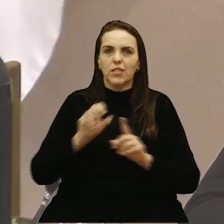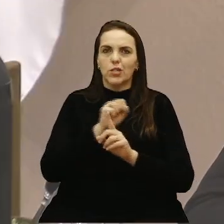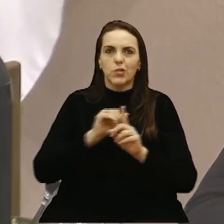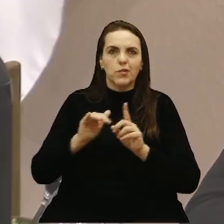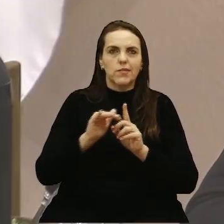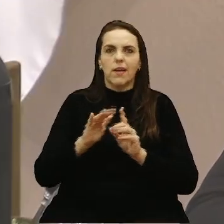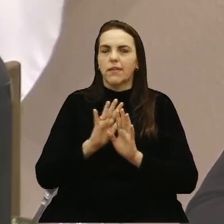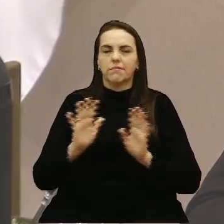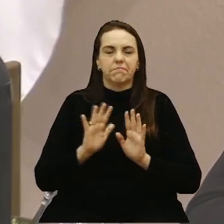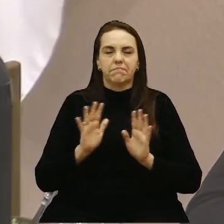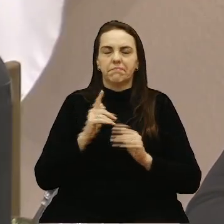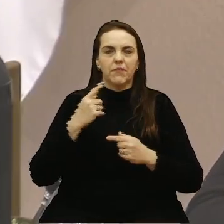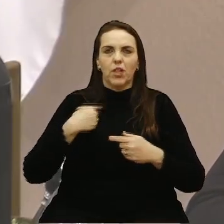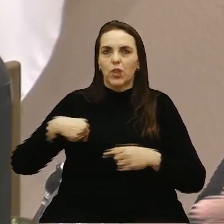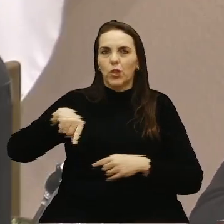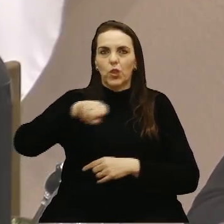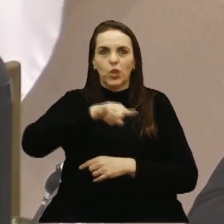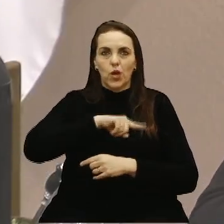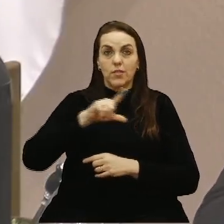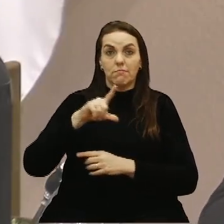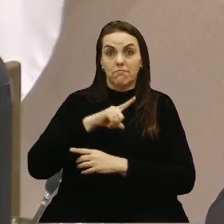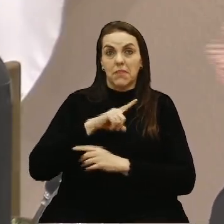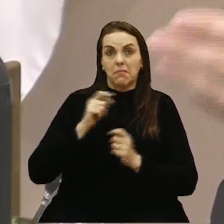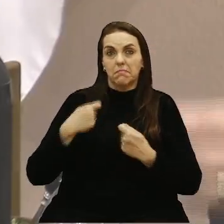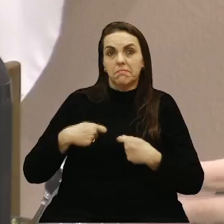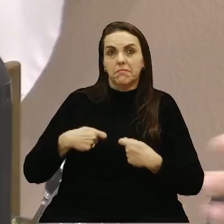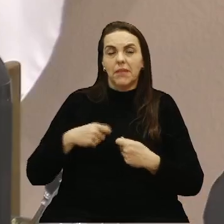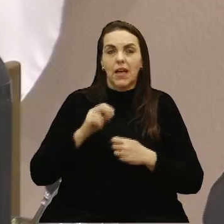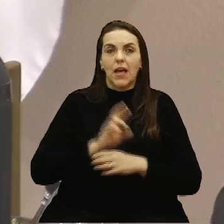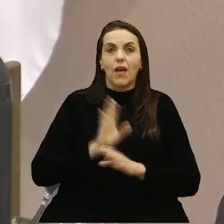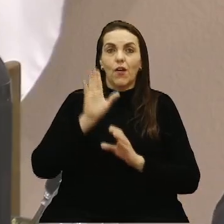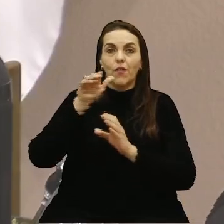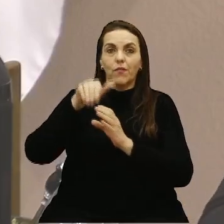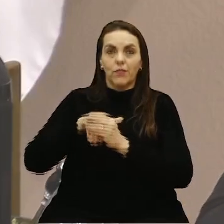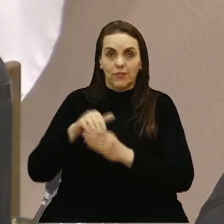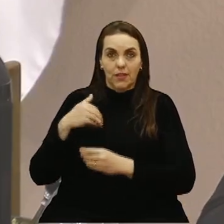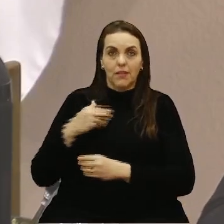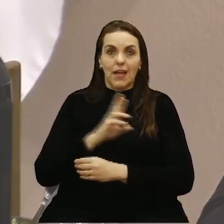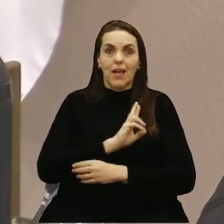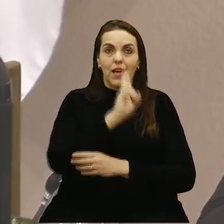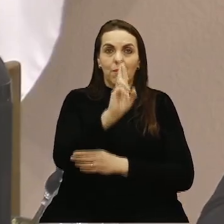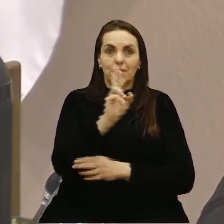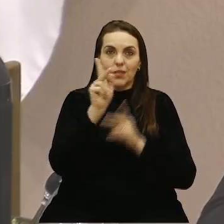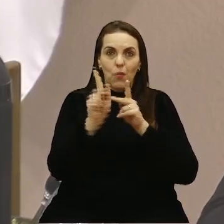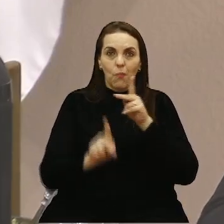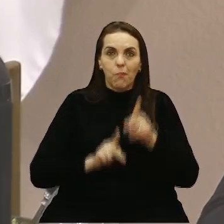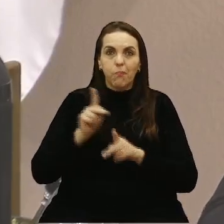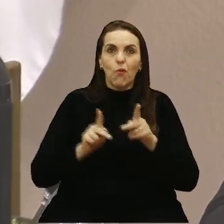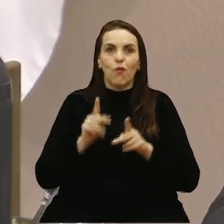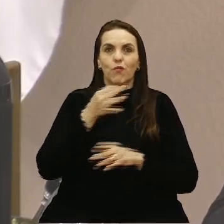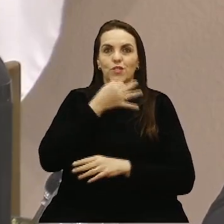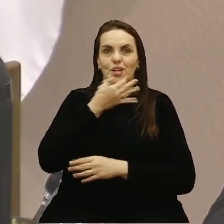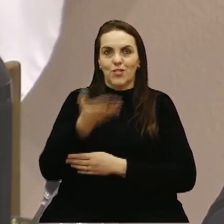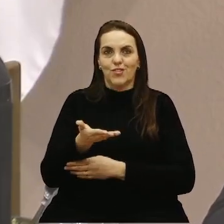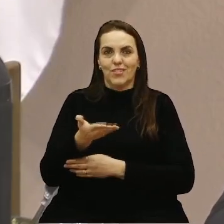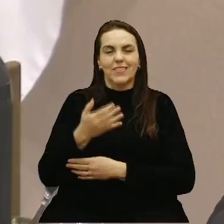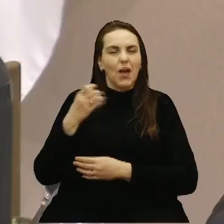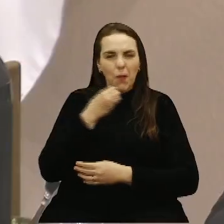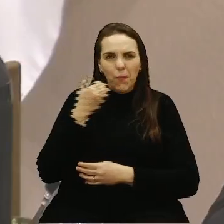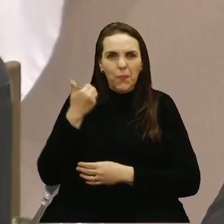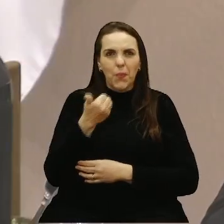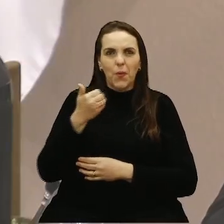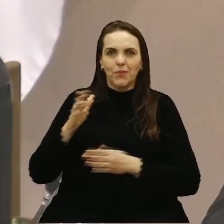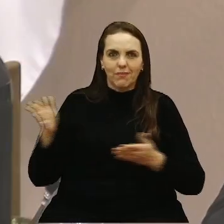possam existir entre todos nós aqui, estamos eleitos para representar o povo caxiense, né? Então, que bom que o senhor pode representar dessa forma e leve realmente como